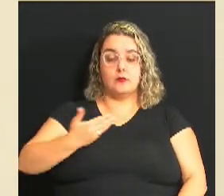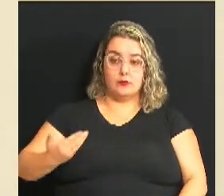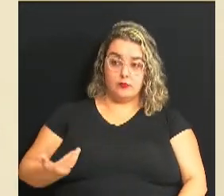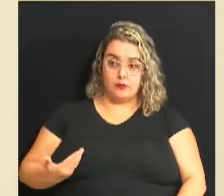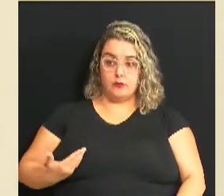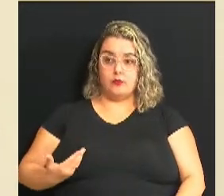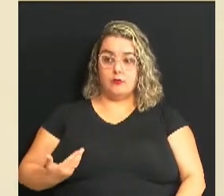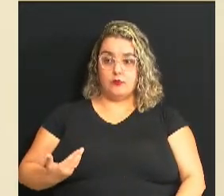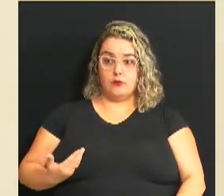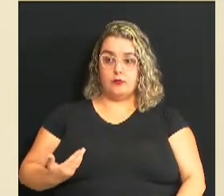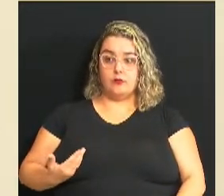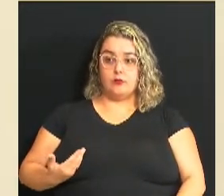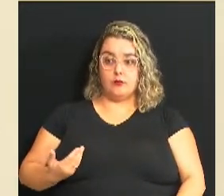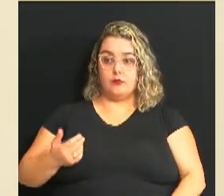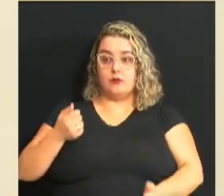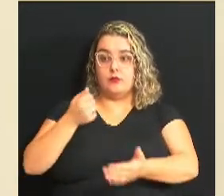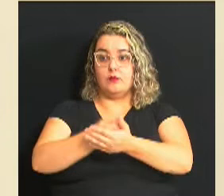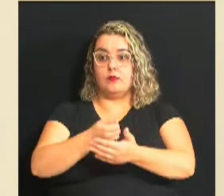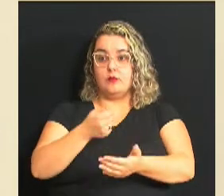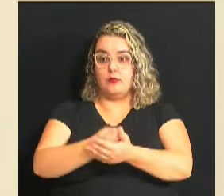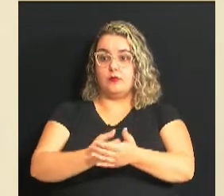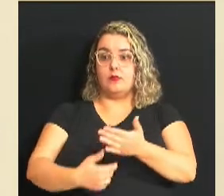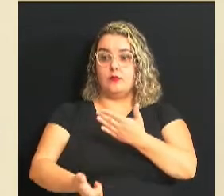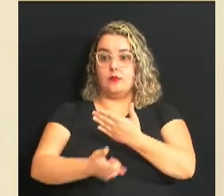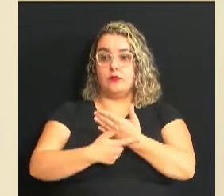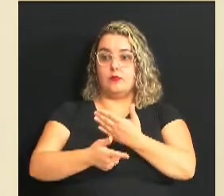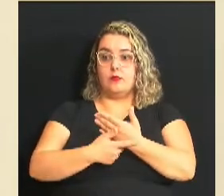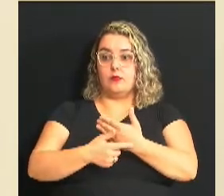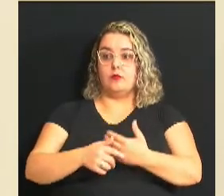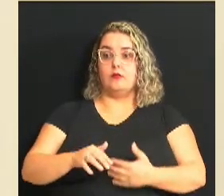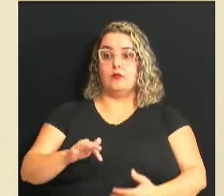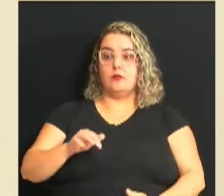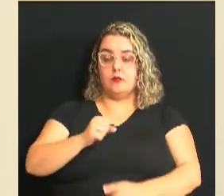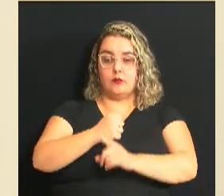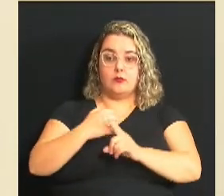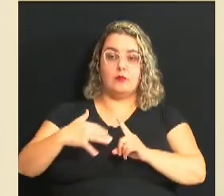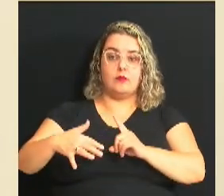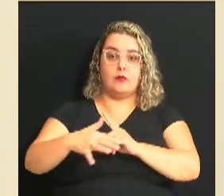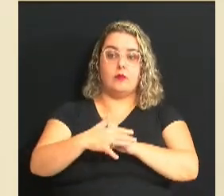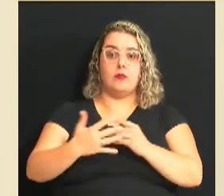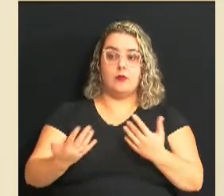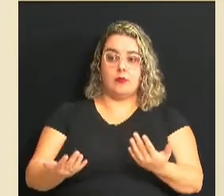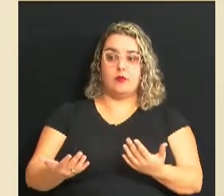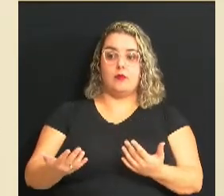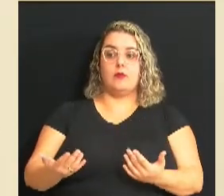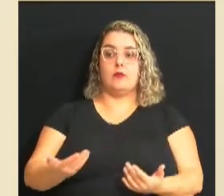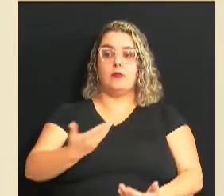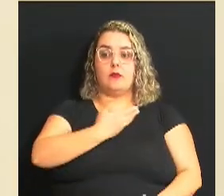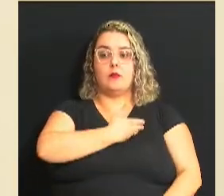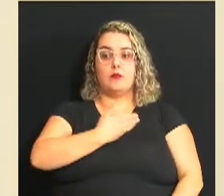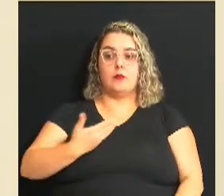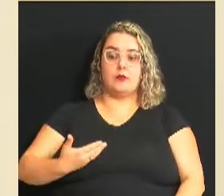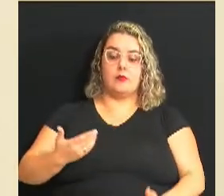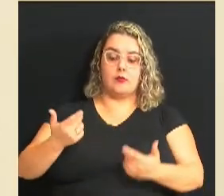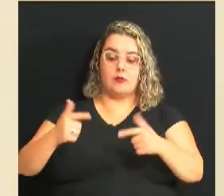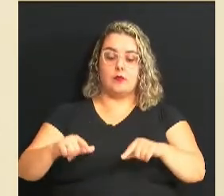aqueles que cumprem a função social, aquela que cumpre a função pública no território, muito bem